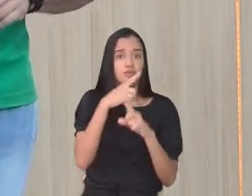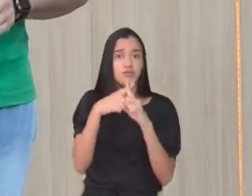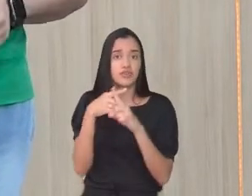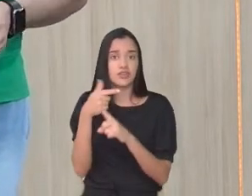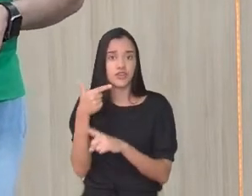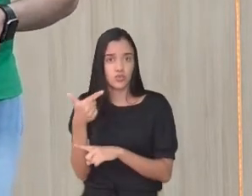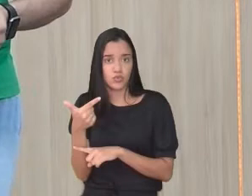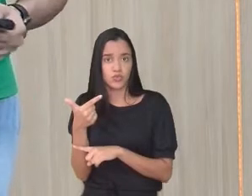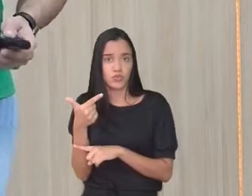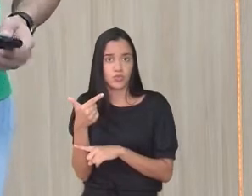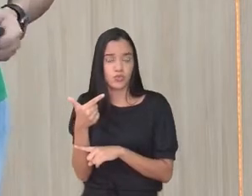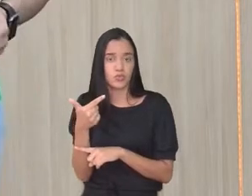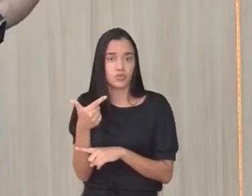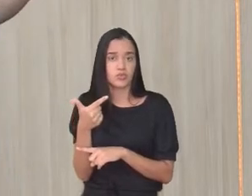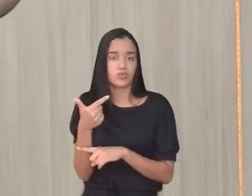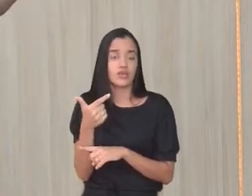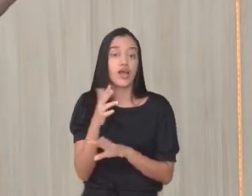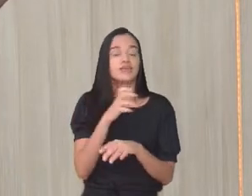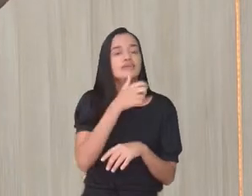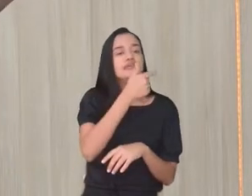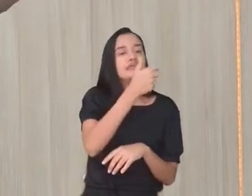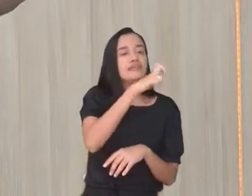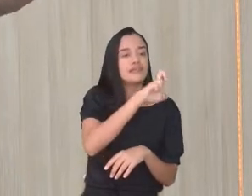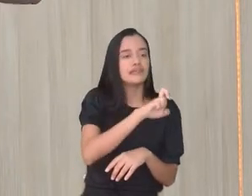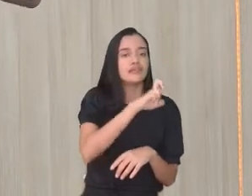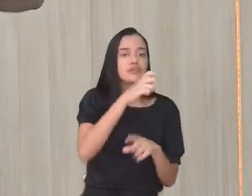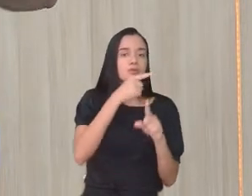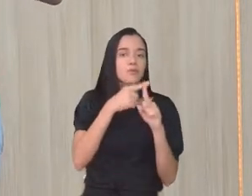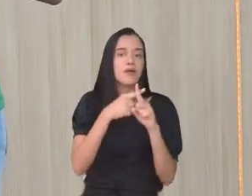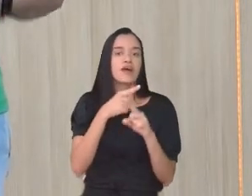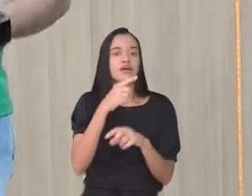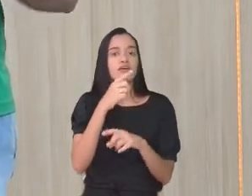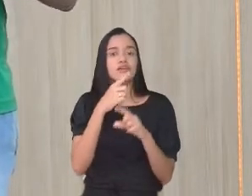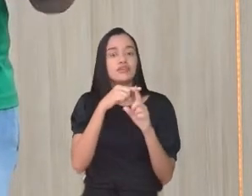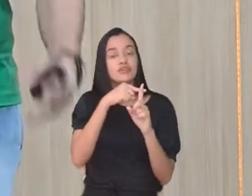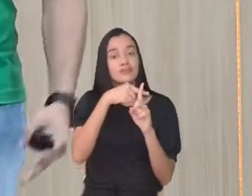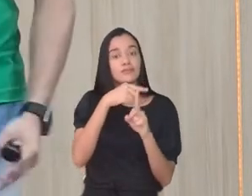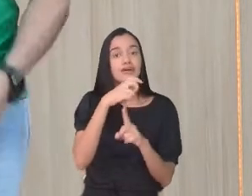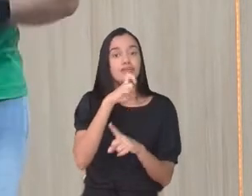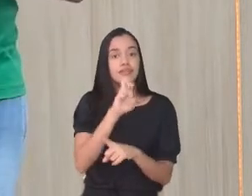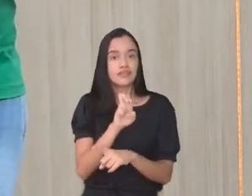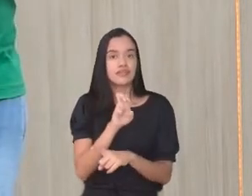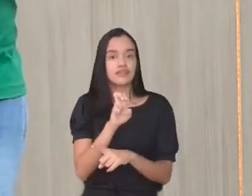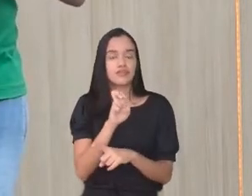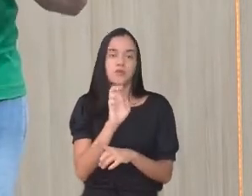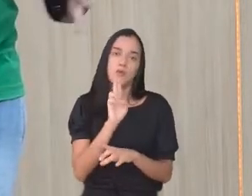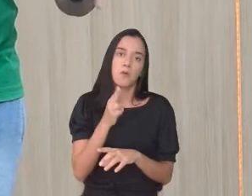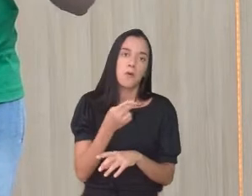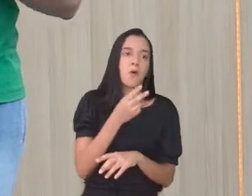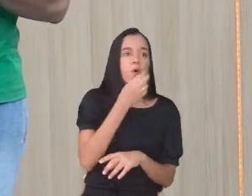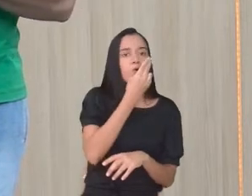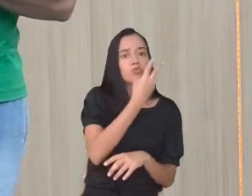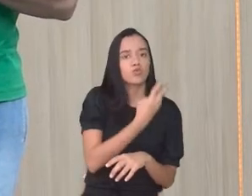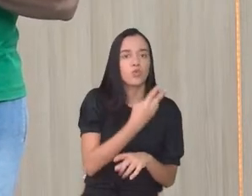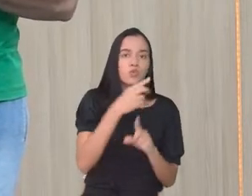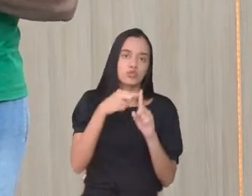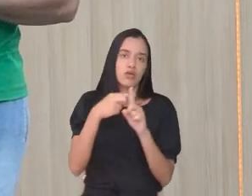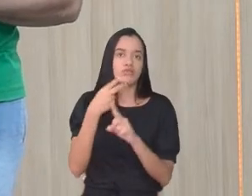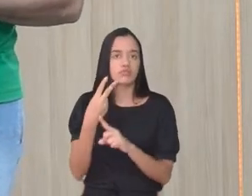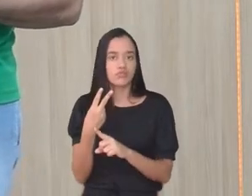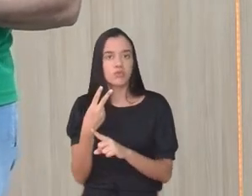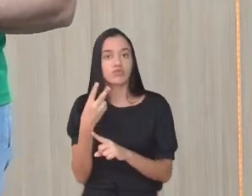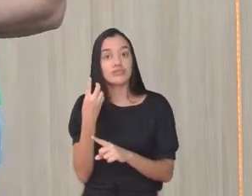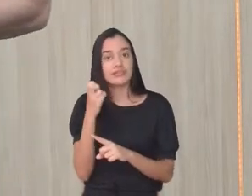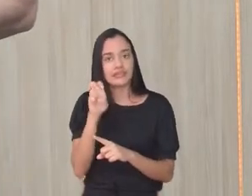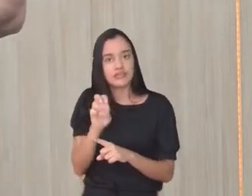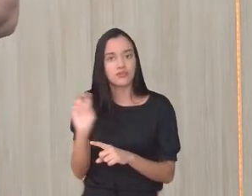2, eu podia escrever 5 mais 5, ou 2 mais 2 mais 2 aí, 5 vezes, certo?